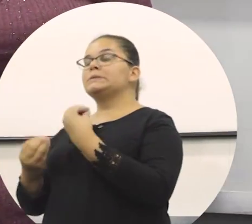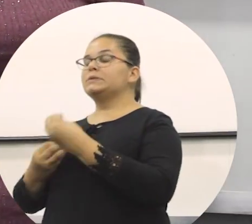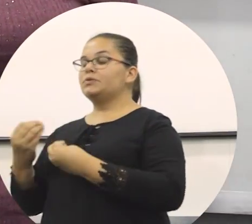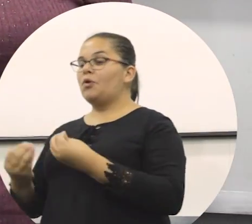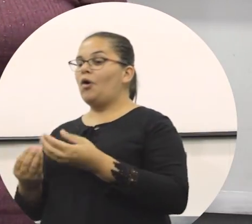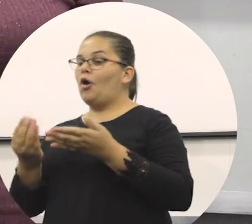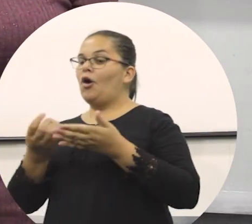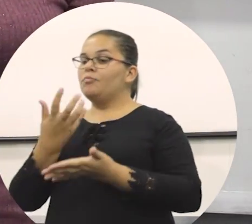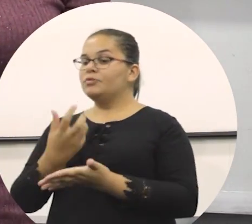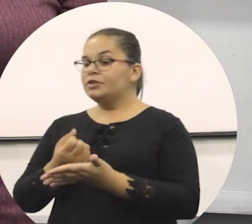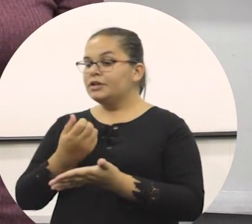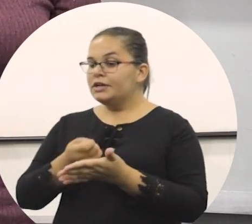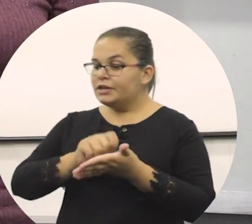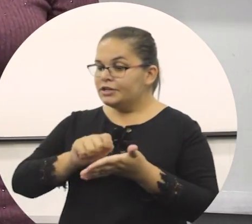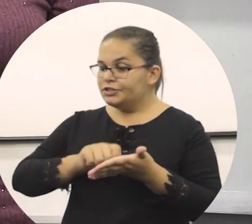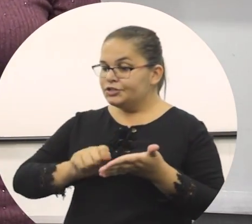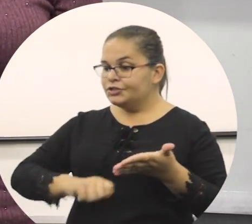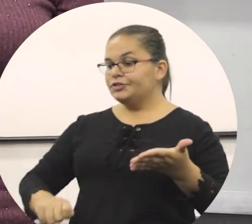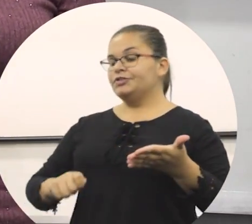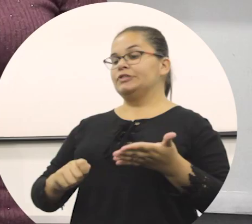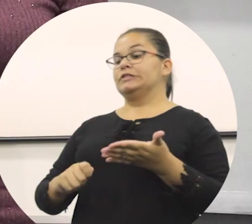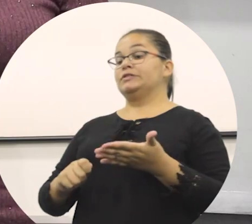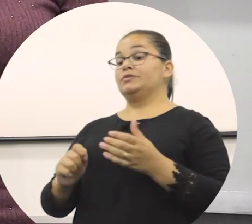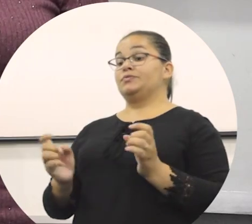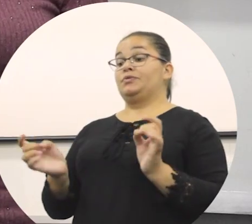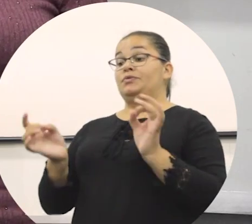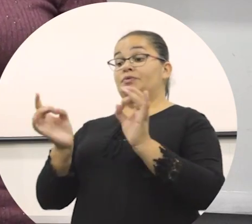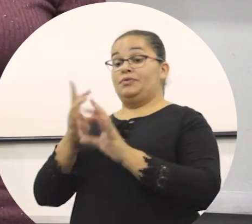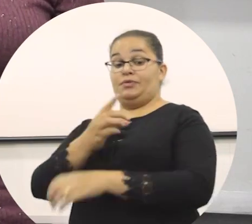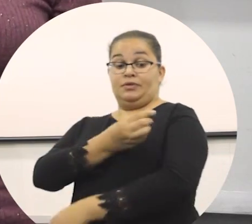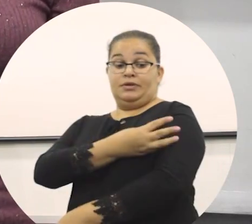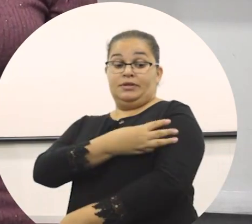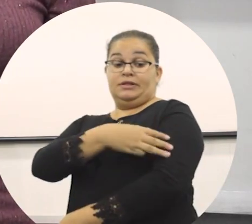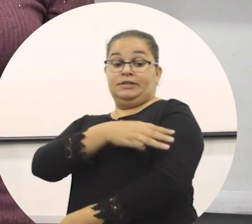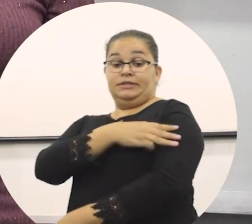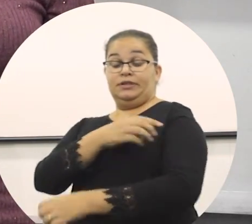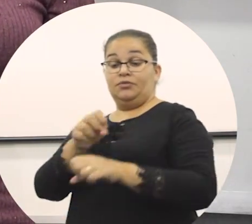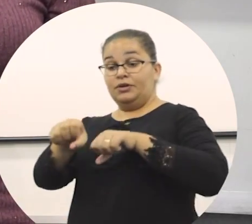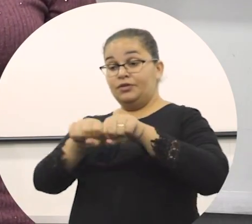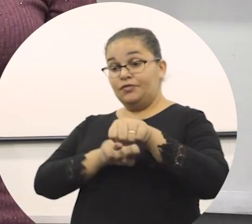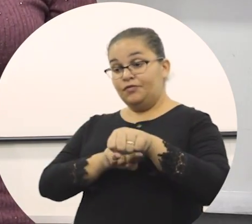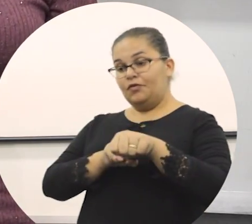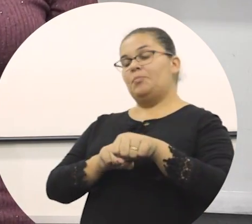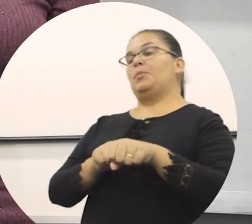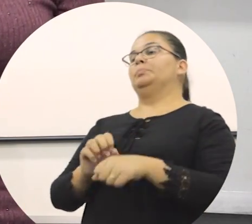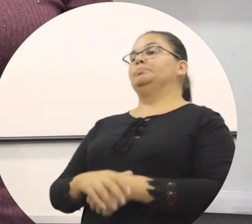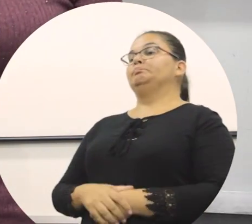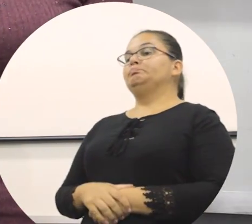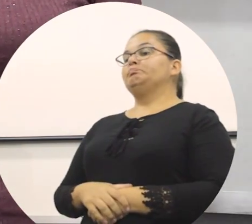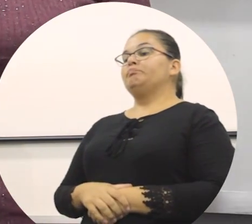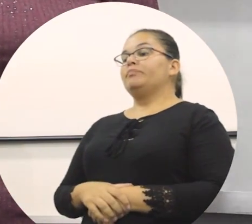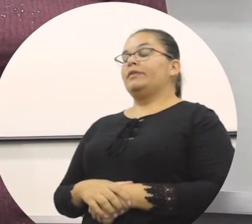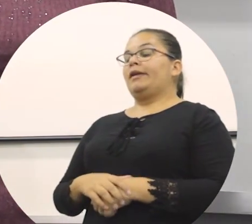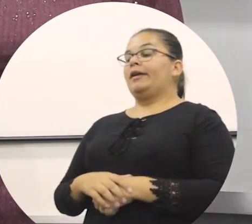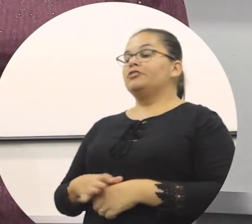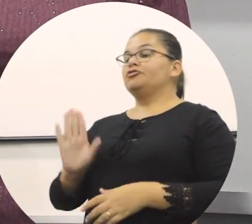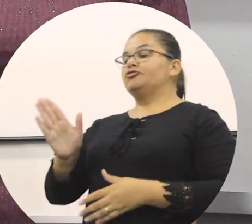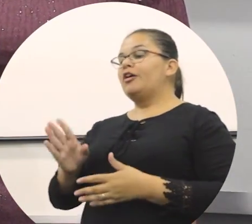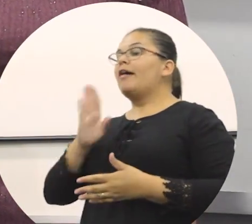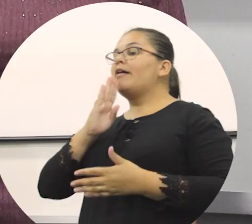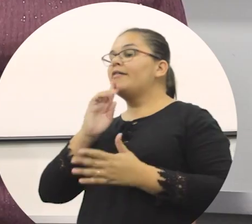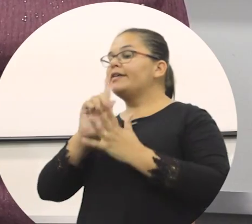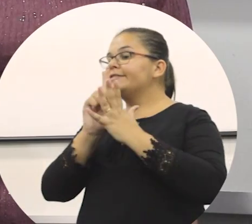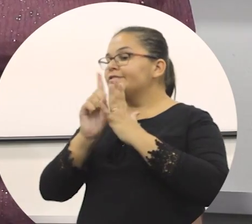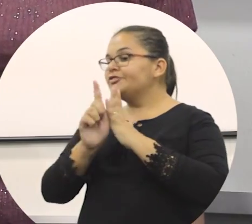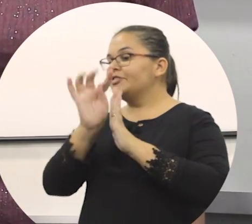registro também ao final de um terceiro ano do ciclo alfabetização. Então, das práticas de leitura dos